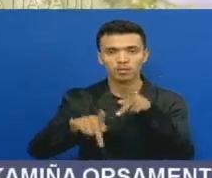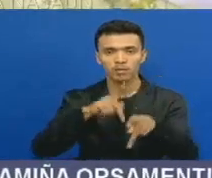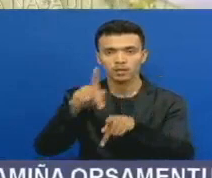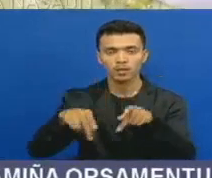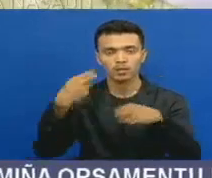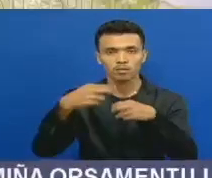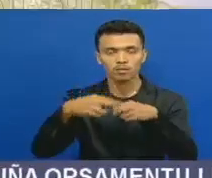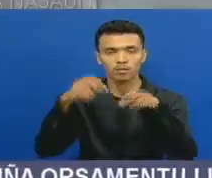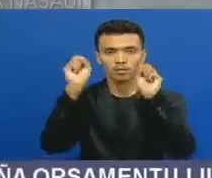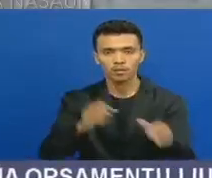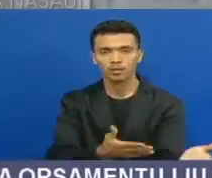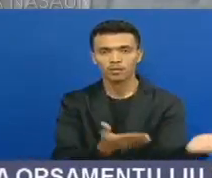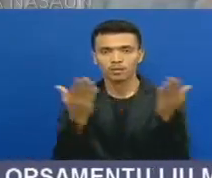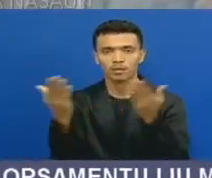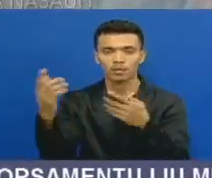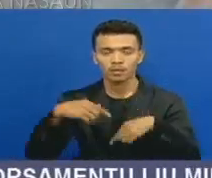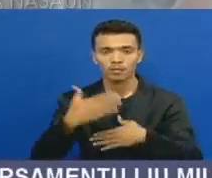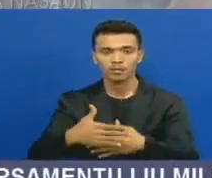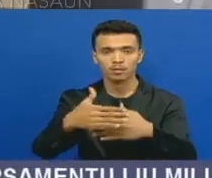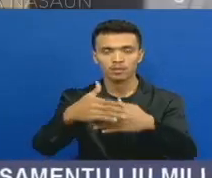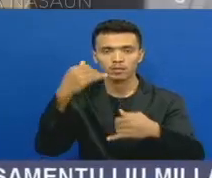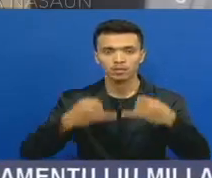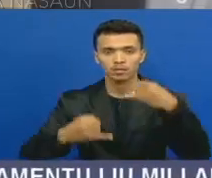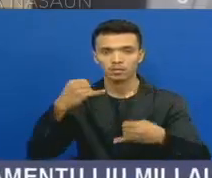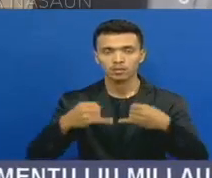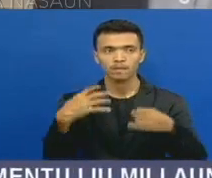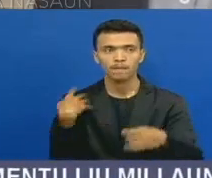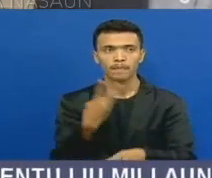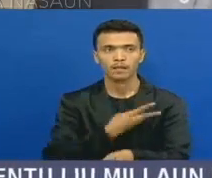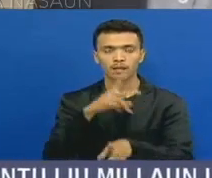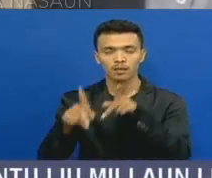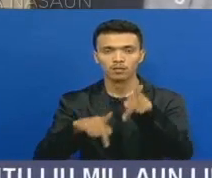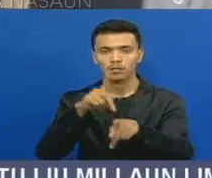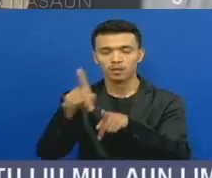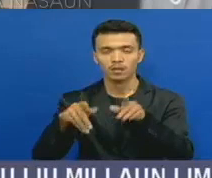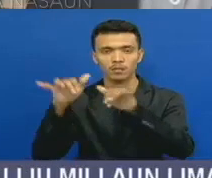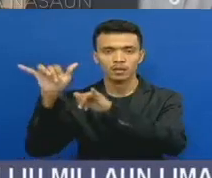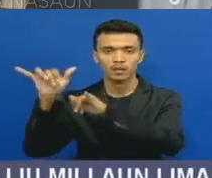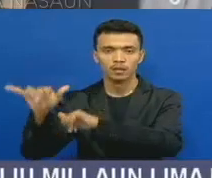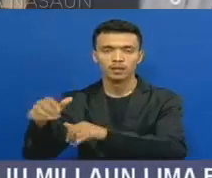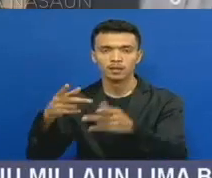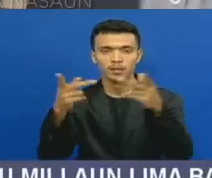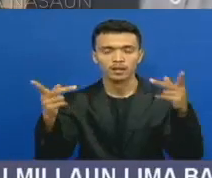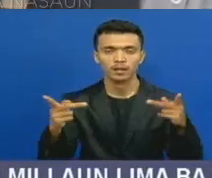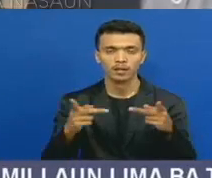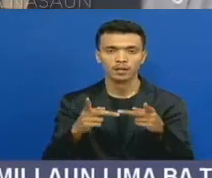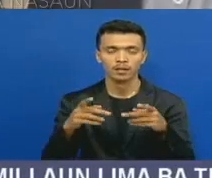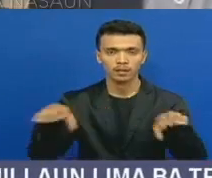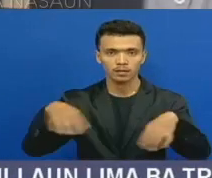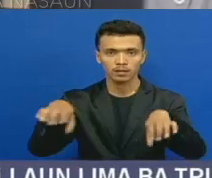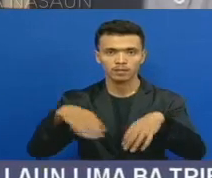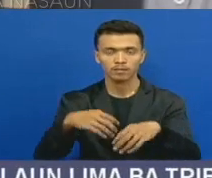afetado sira belelori ba processo justiça. Itine comunidade sira nebe makhela ia area leliu ba projeto